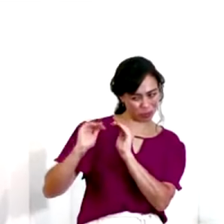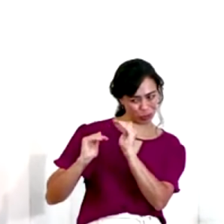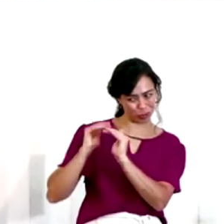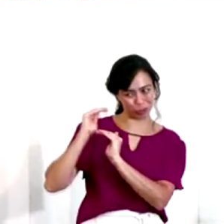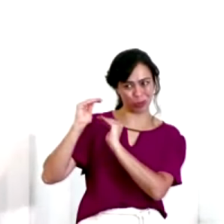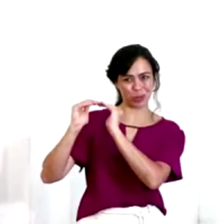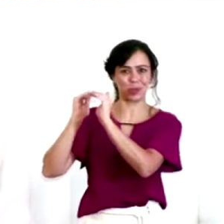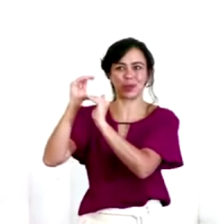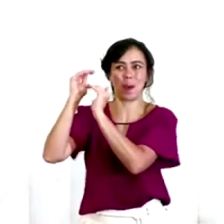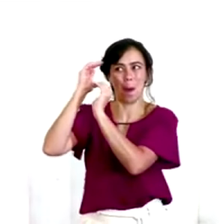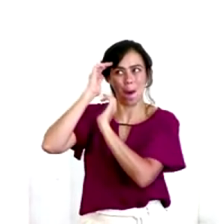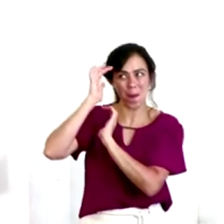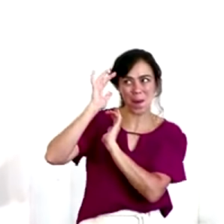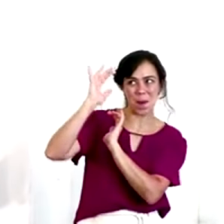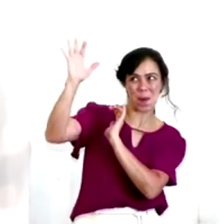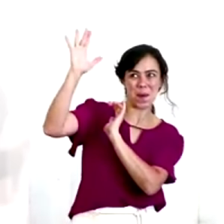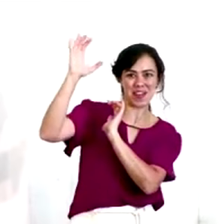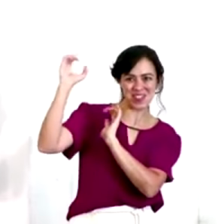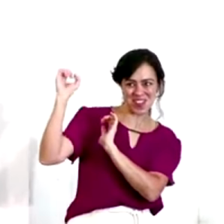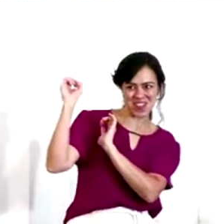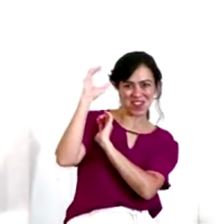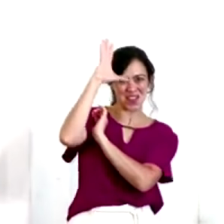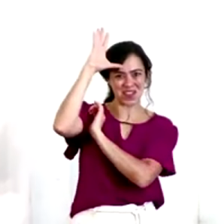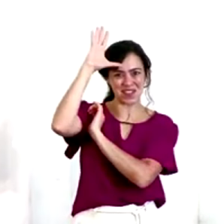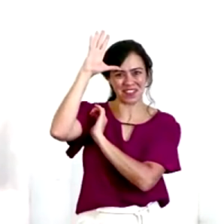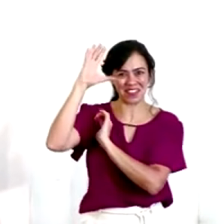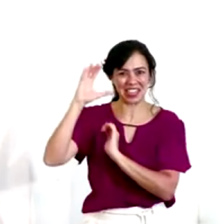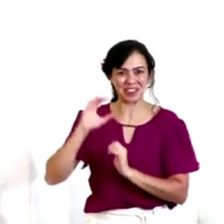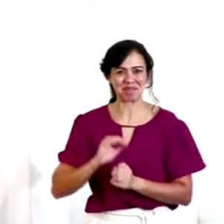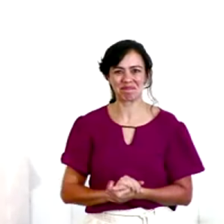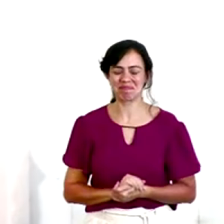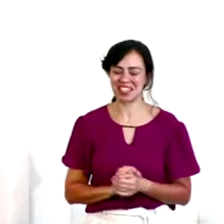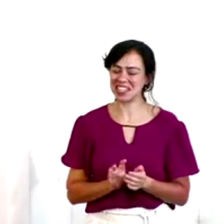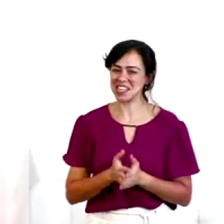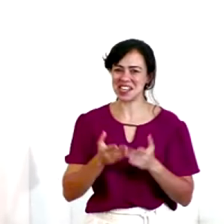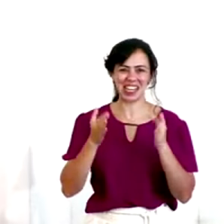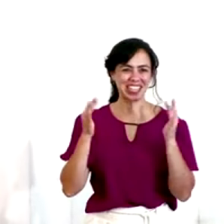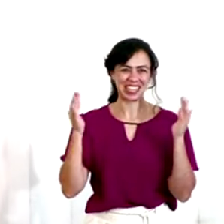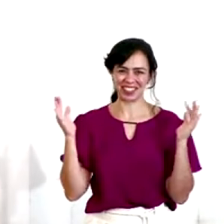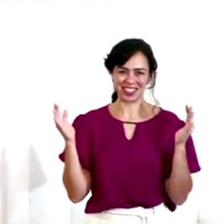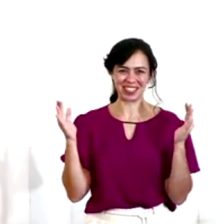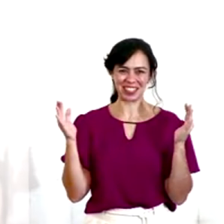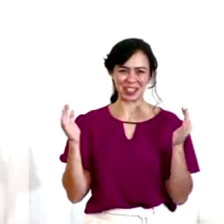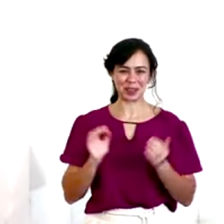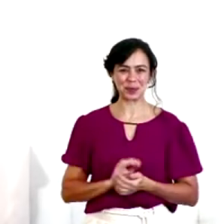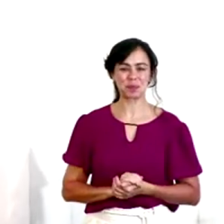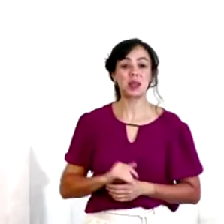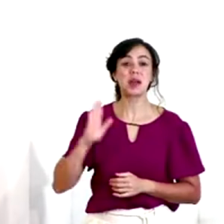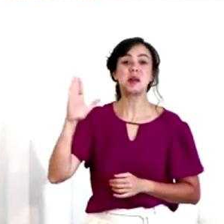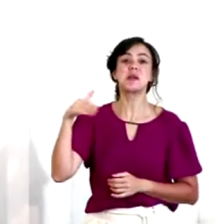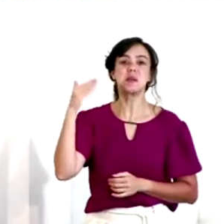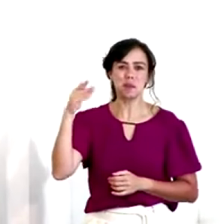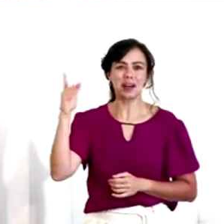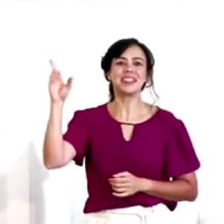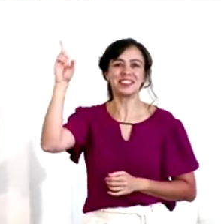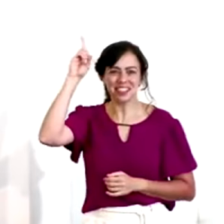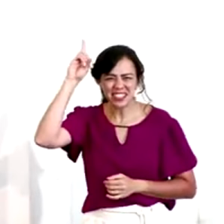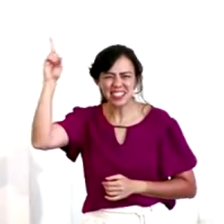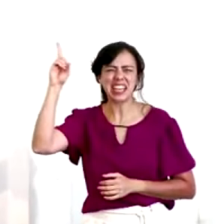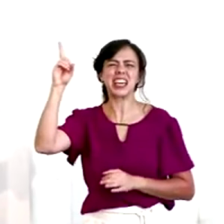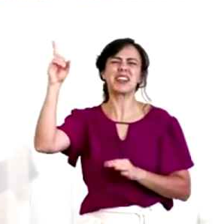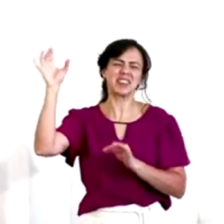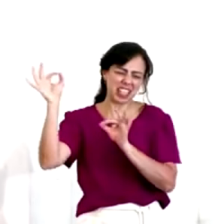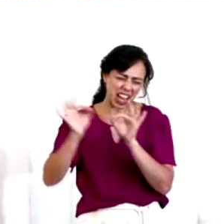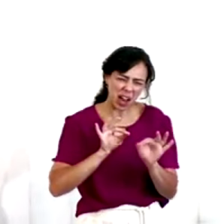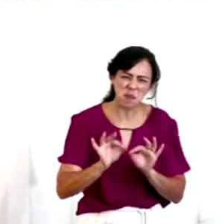E eles estão enfatizando isso nos 3 primeiros versículos. Quando Deus restaurou a sorte de Sião, ficamos como quem